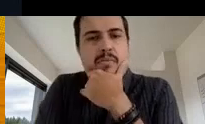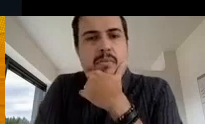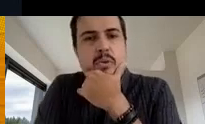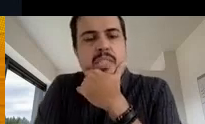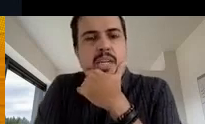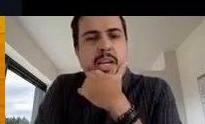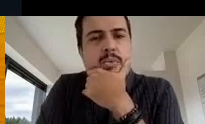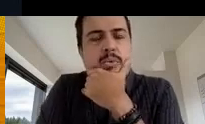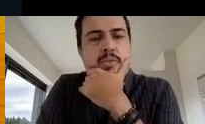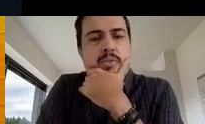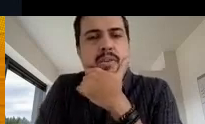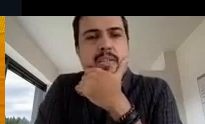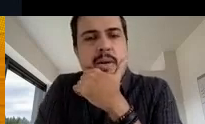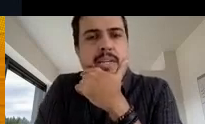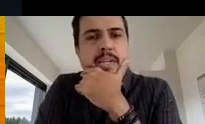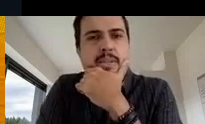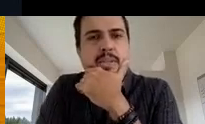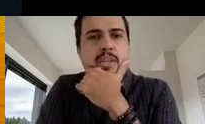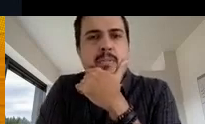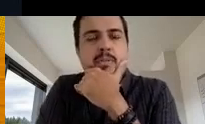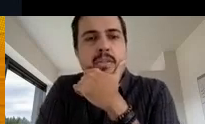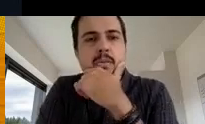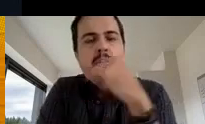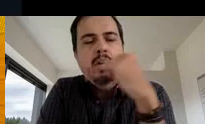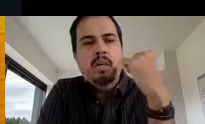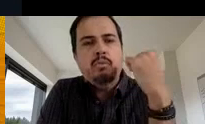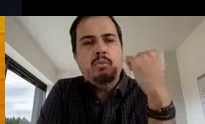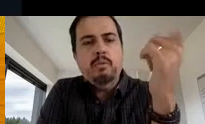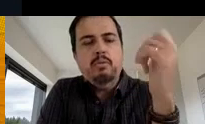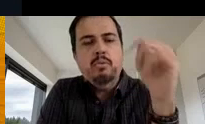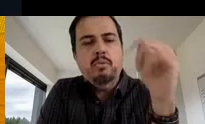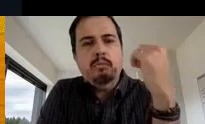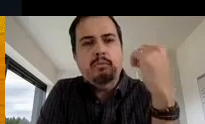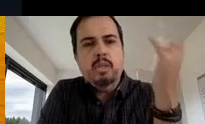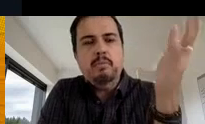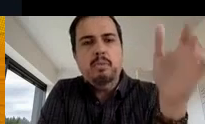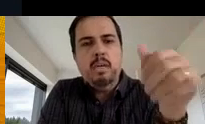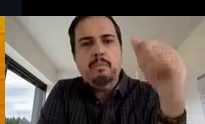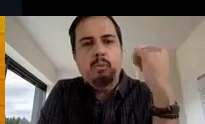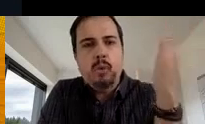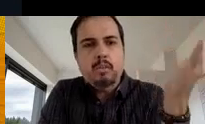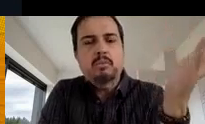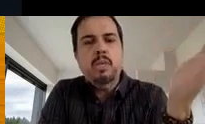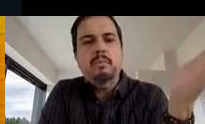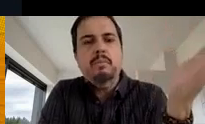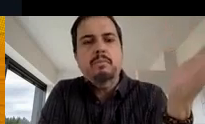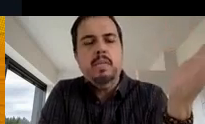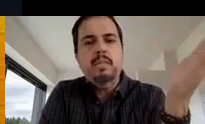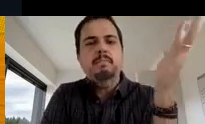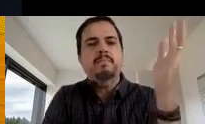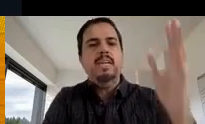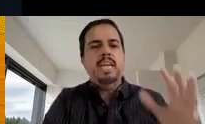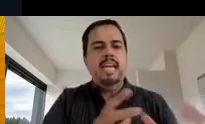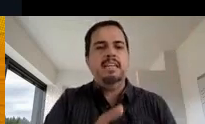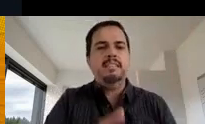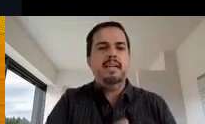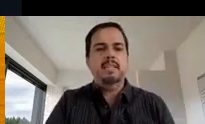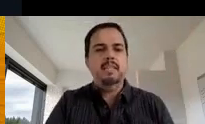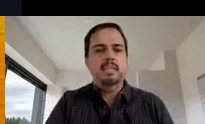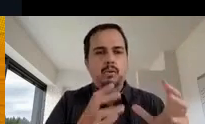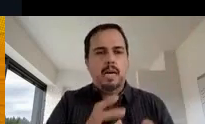vai fazer essa máquina funcionar direto, ou vai fazer essa máquina precisar de manutenção no dobro do tempo, no triplo do tempo, no quádruplo do tempo,